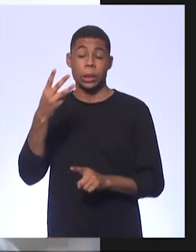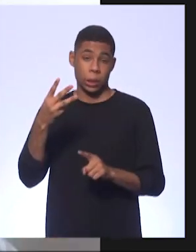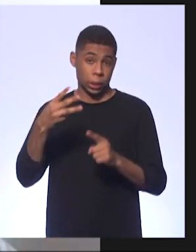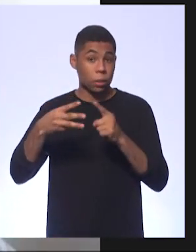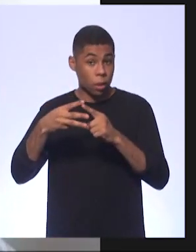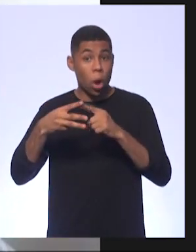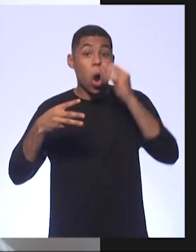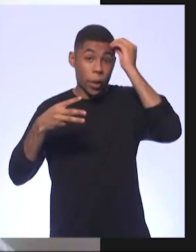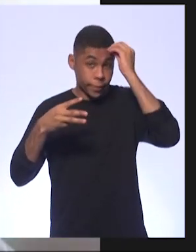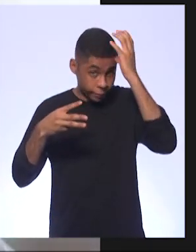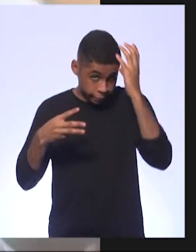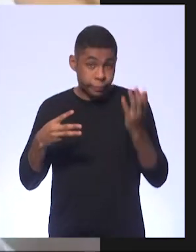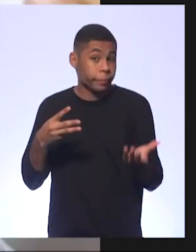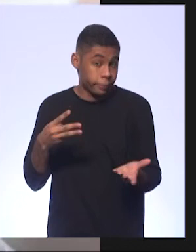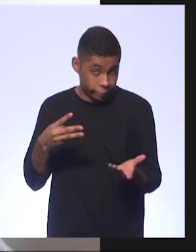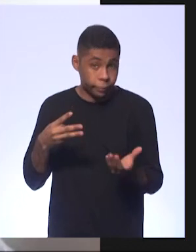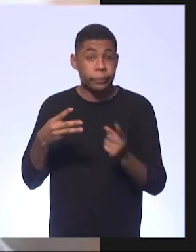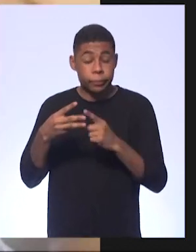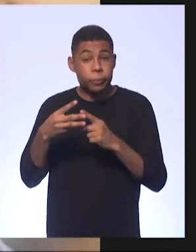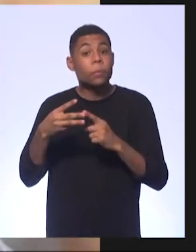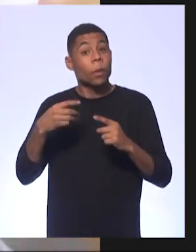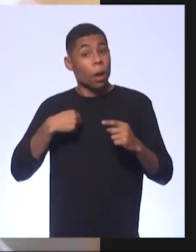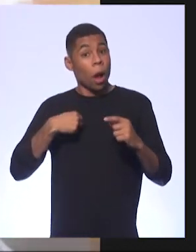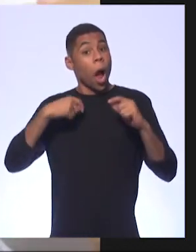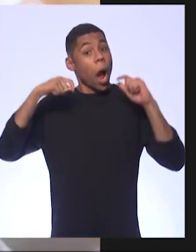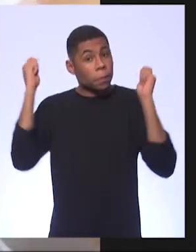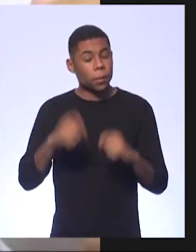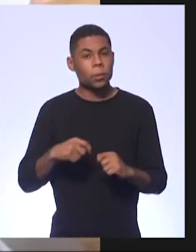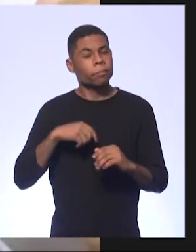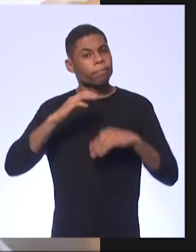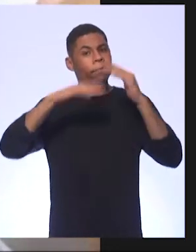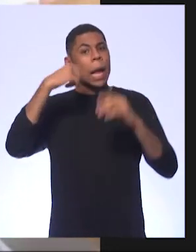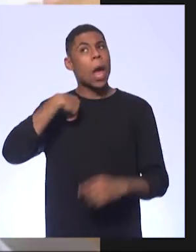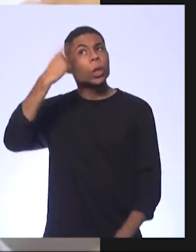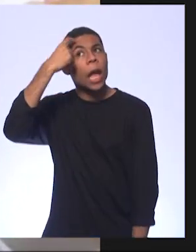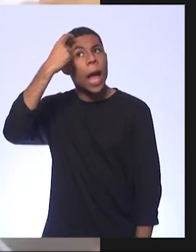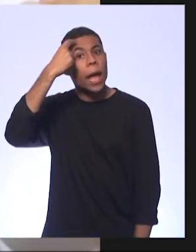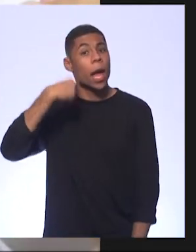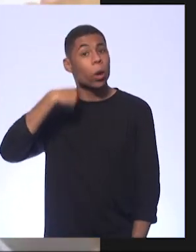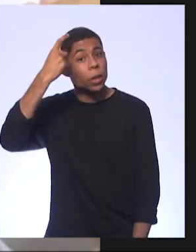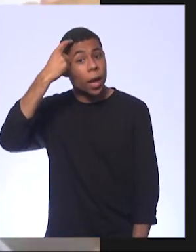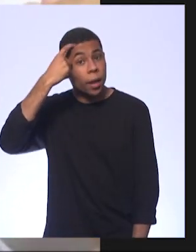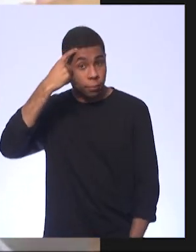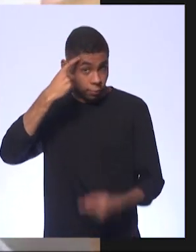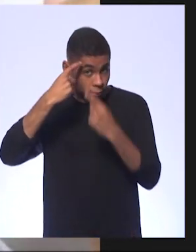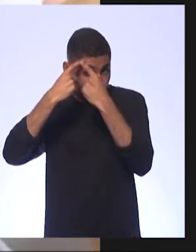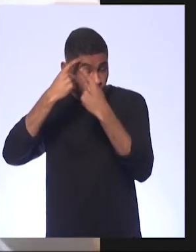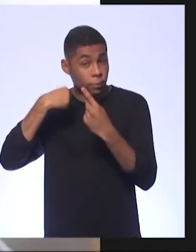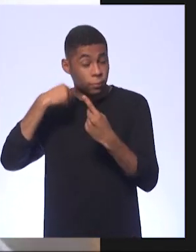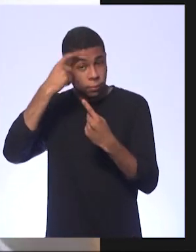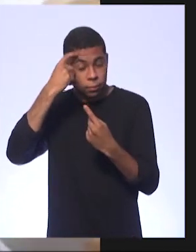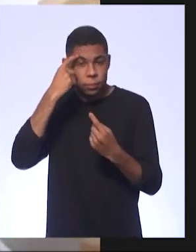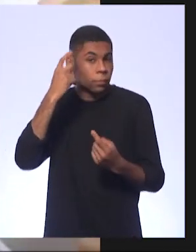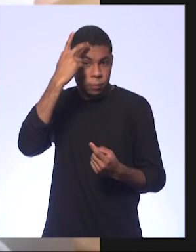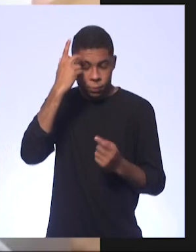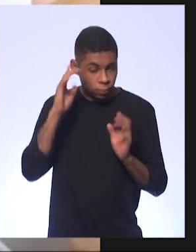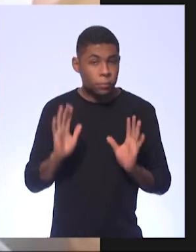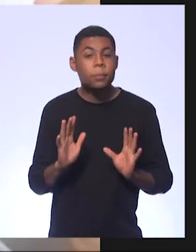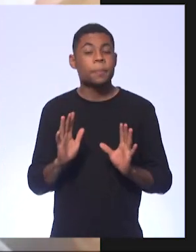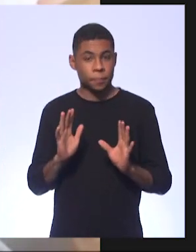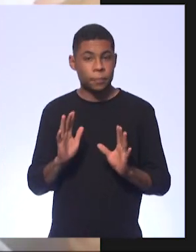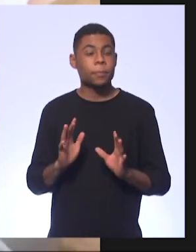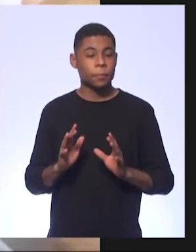meus conhecimentos, a minha capacidade, o meu saber fazer, o meu know-how, por assim